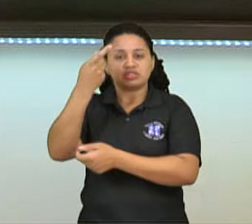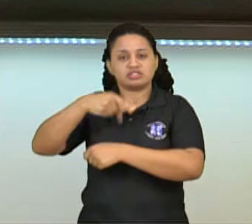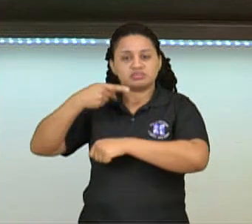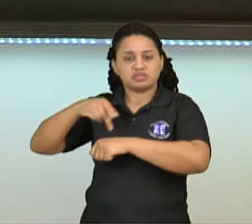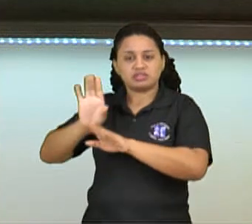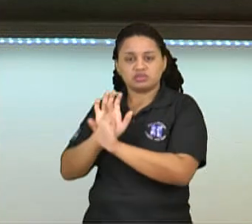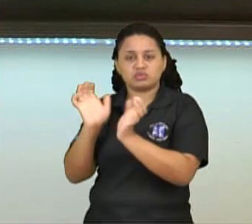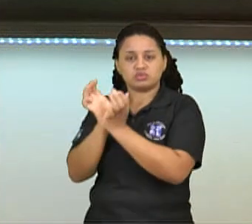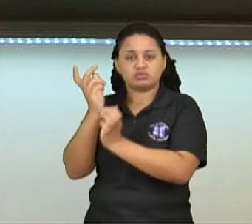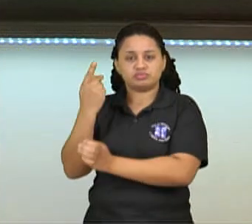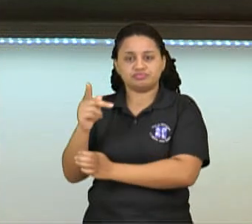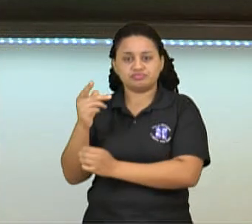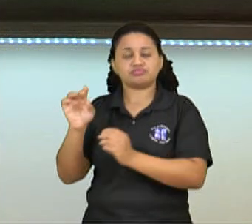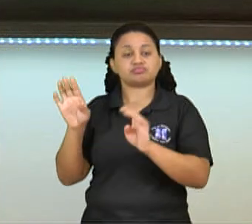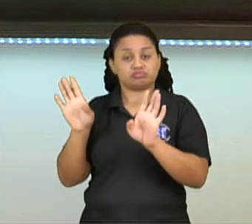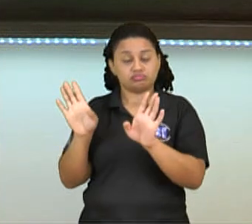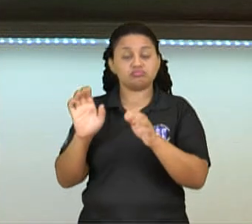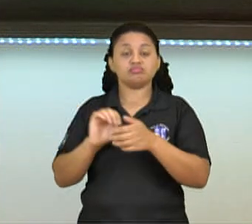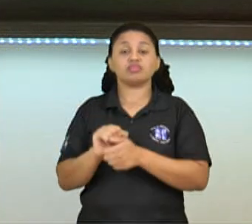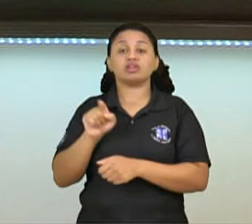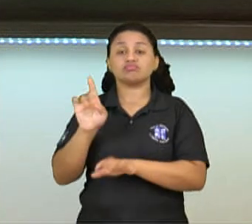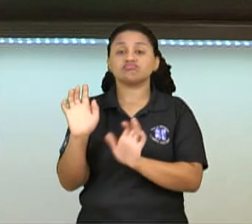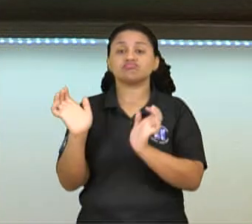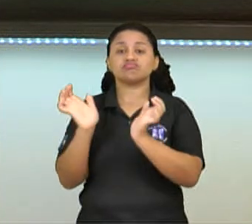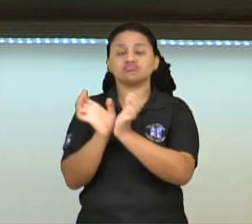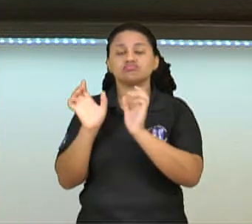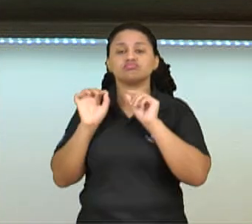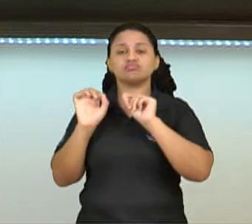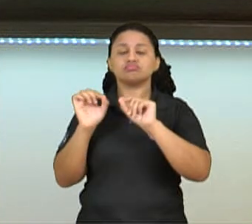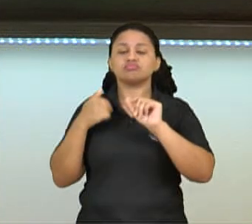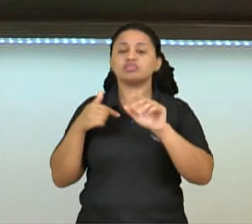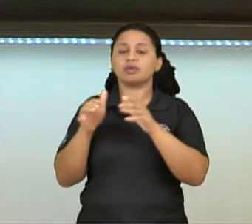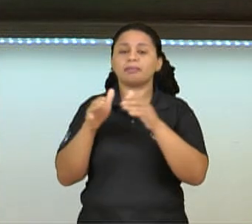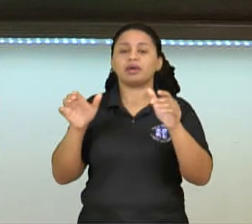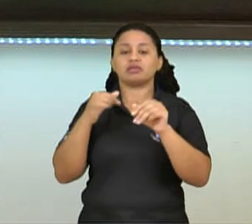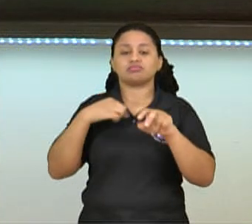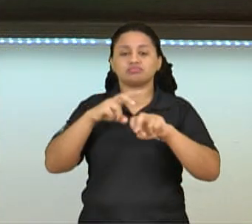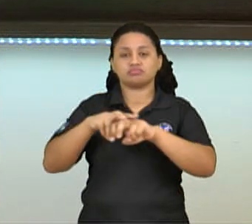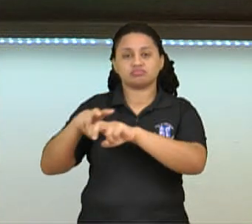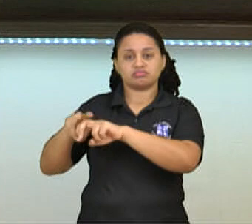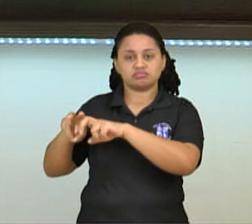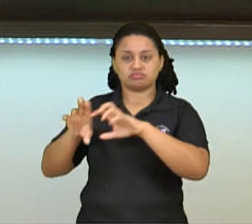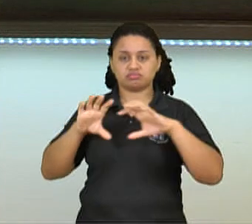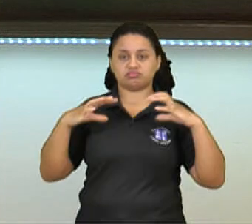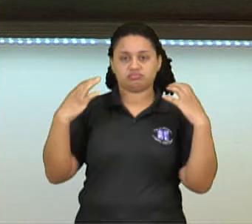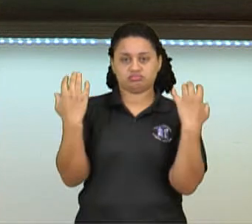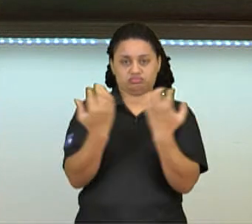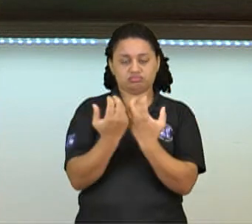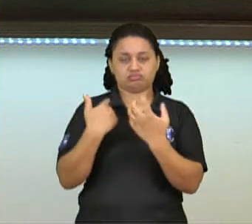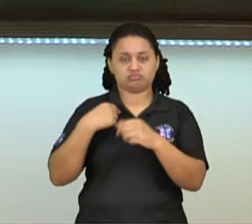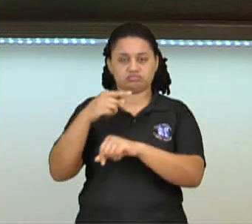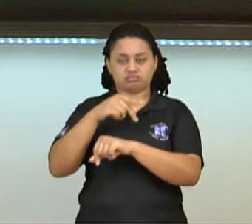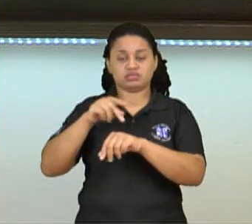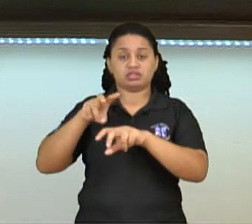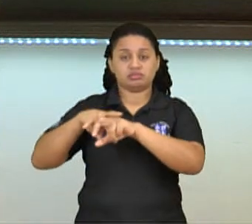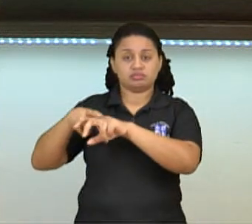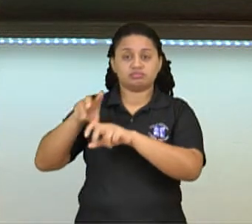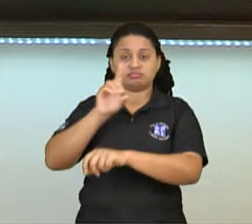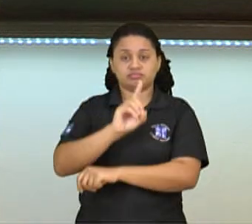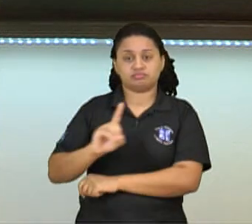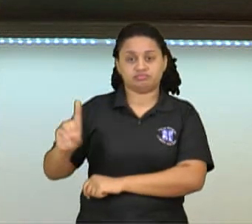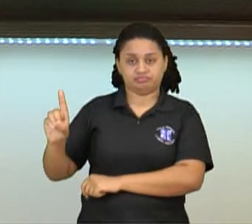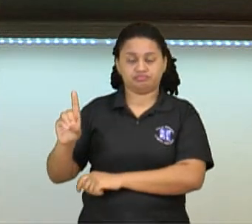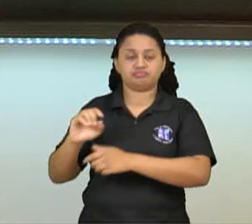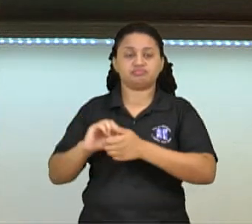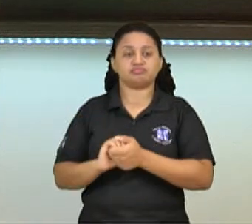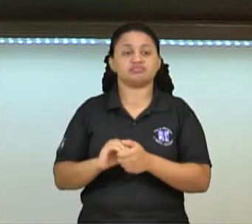si. E esse grupo dos girondinos, eles em geral sentavam-se dentro da Convenção Nacional à direita.